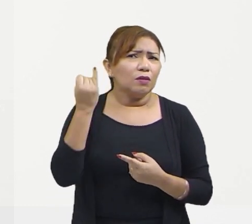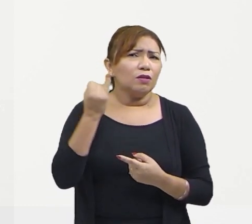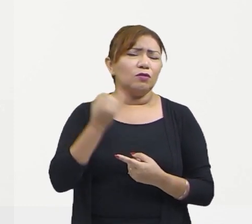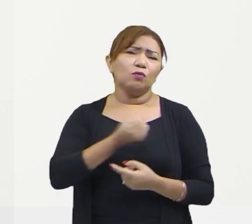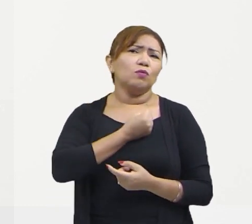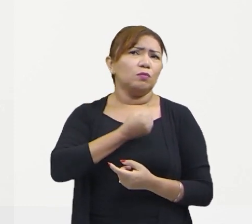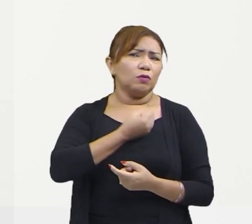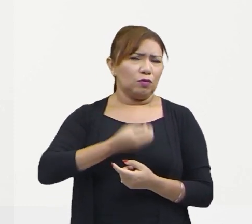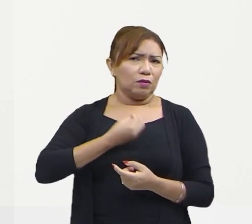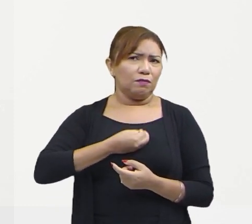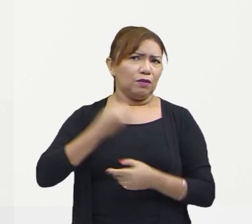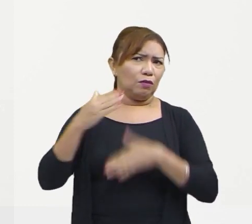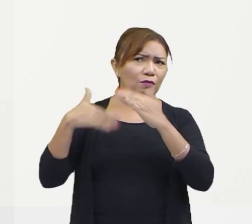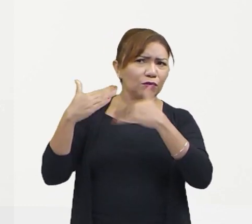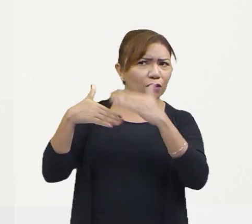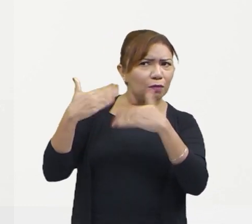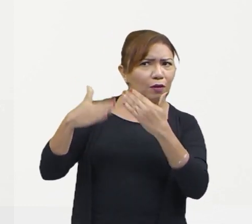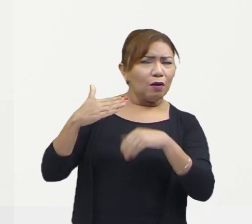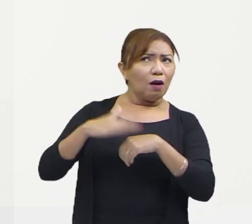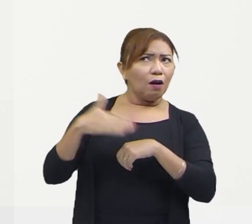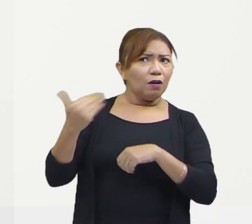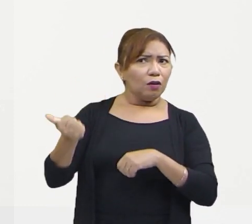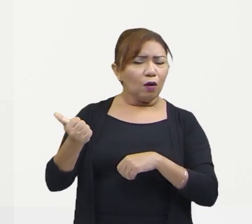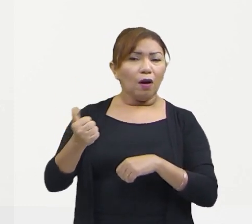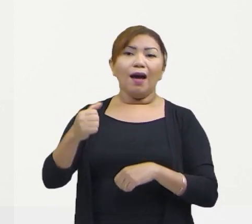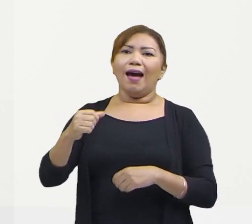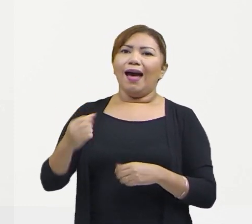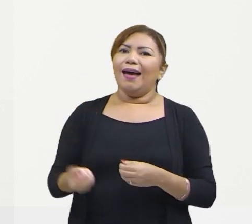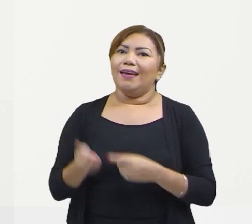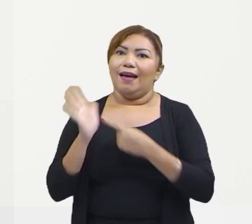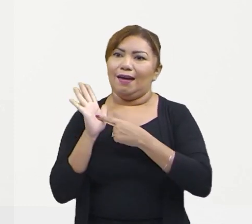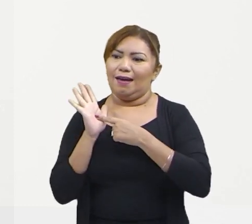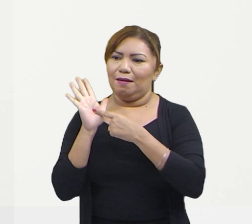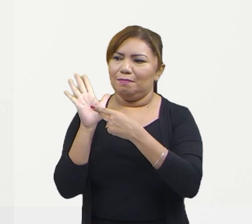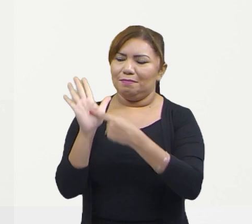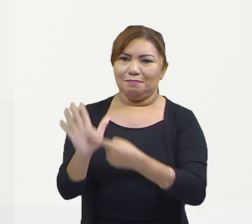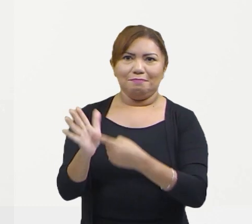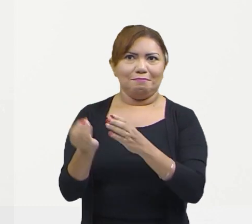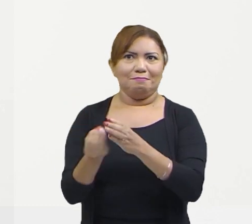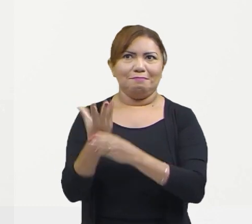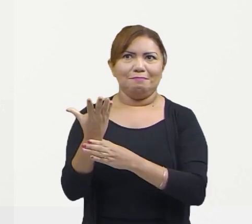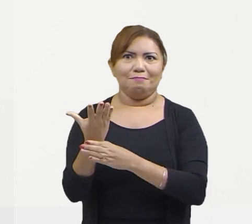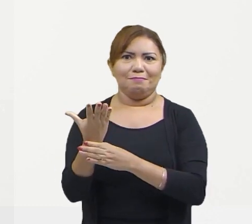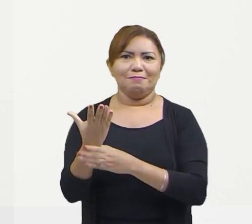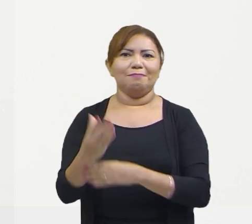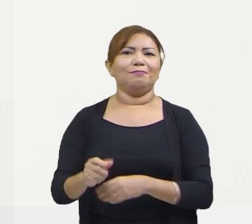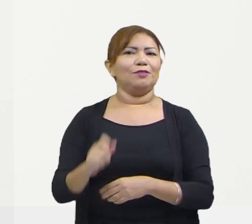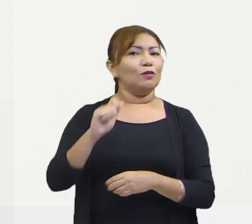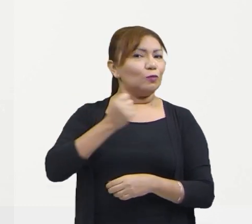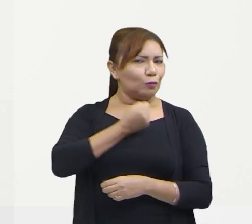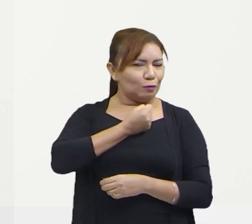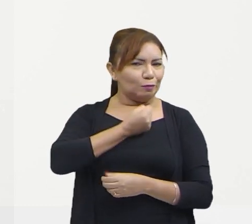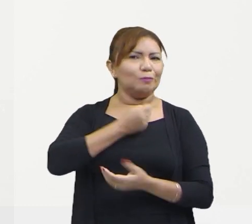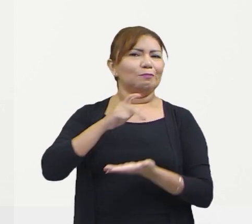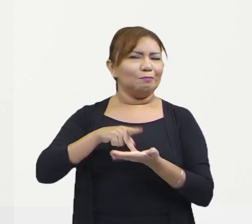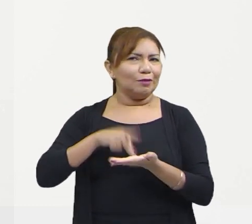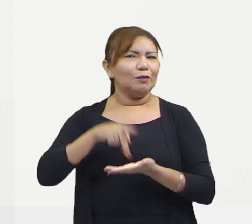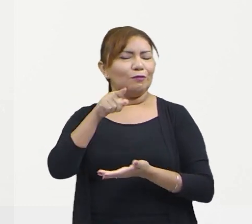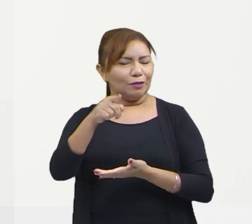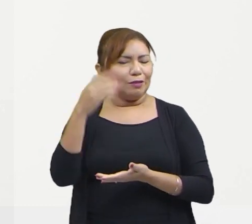maior, foi a simbologia que hoje nós estudamos. Os números que